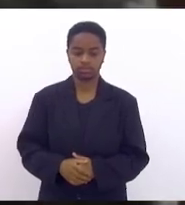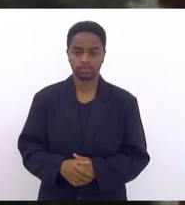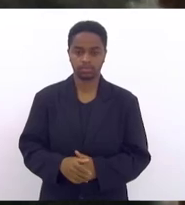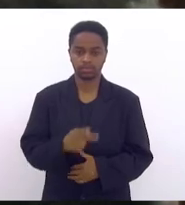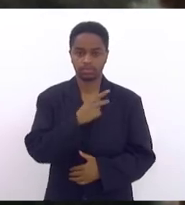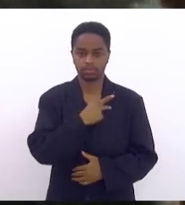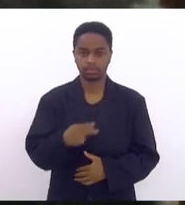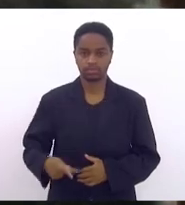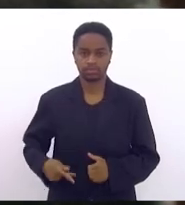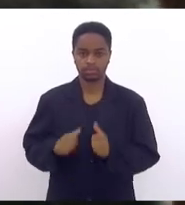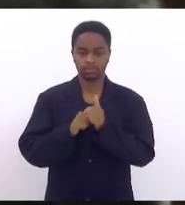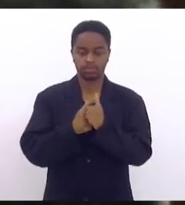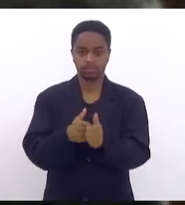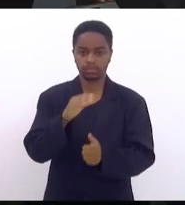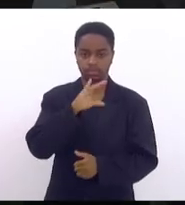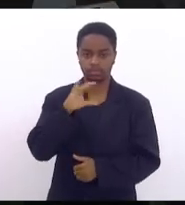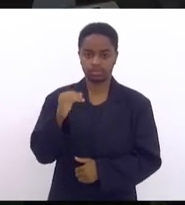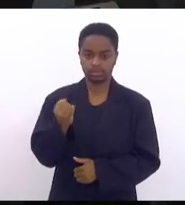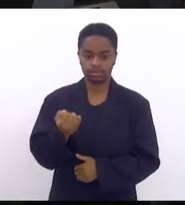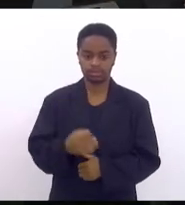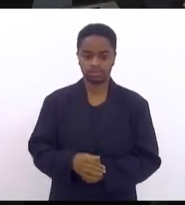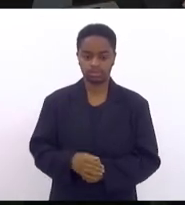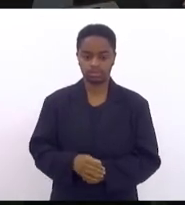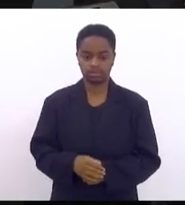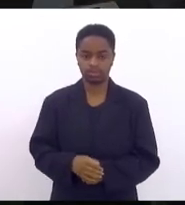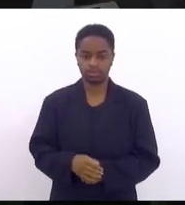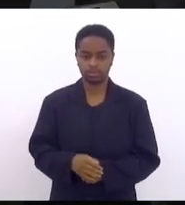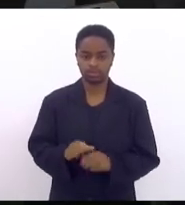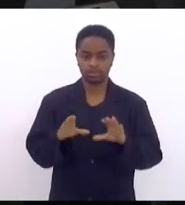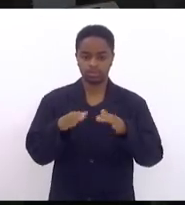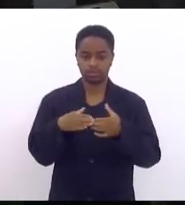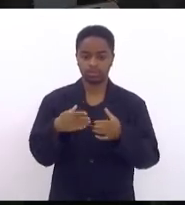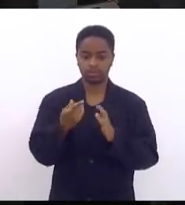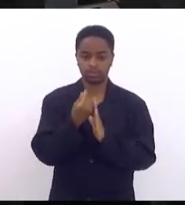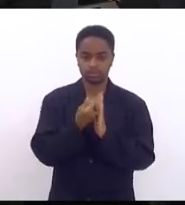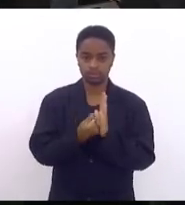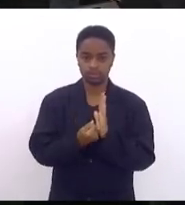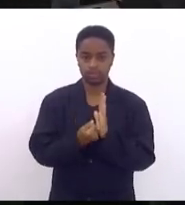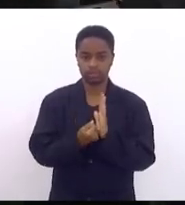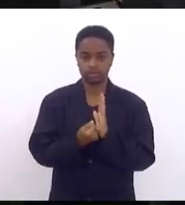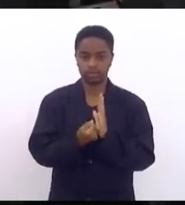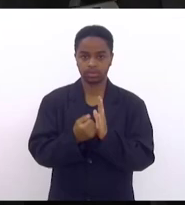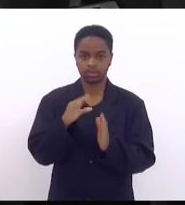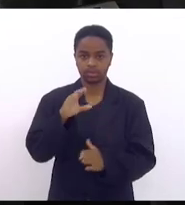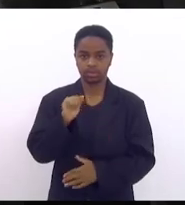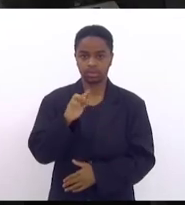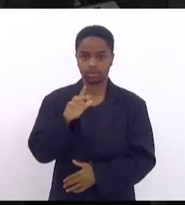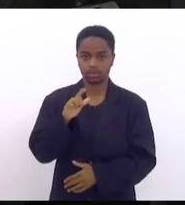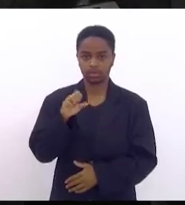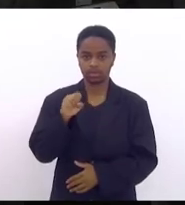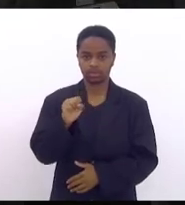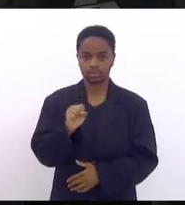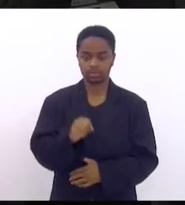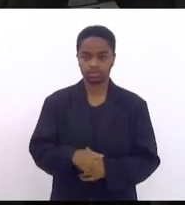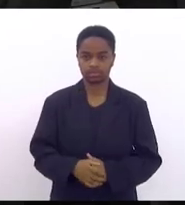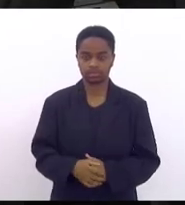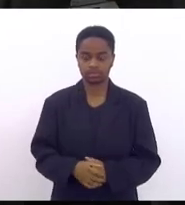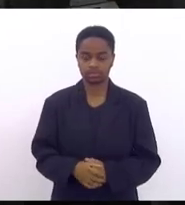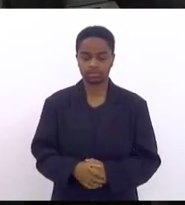Presidente, acompanho a CCJ. Muito obrigado. Pela Comissão de Orçamento e Finanças, deputado Carlos Macedo.